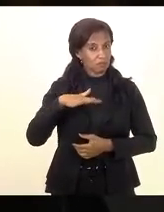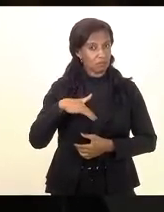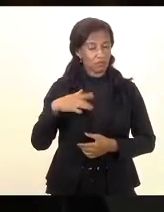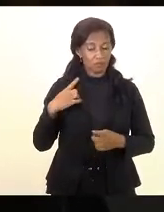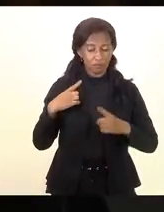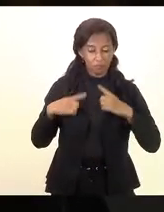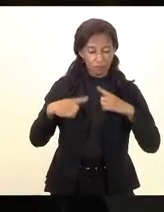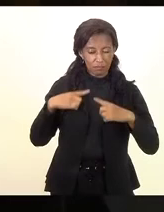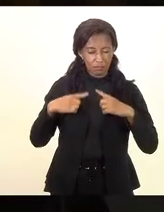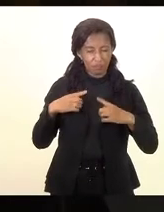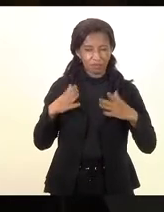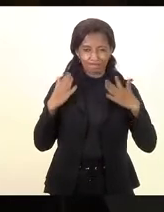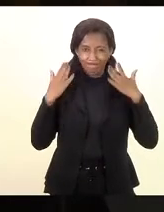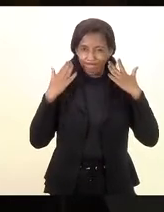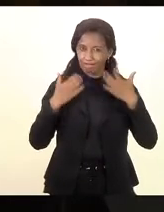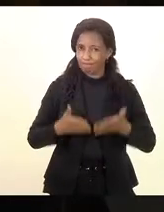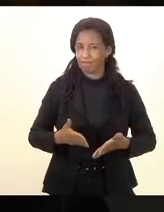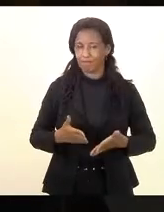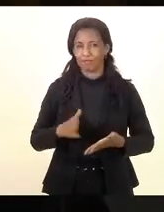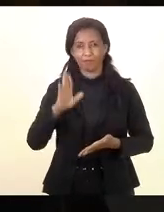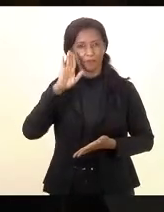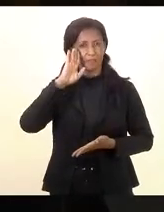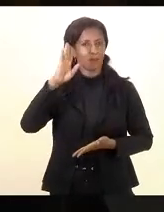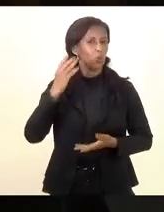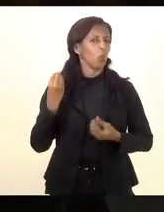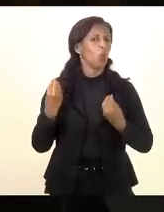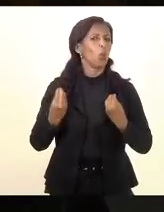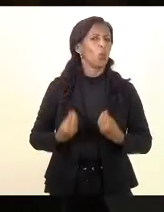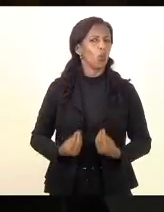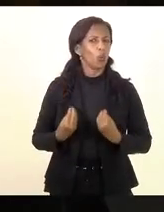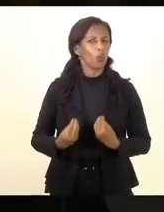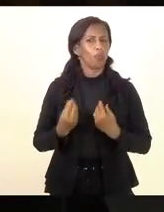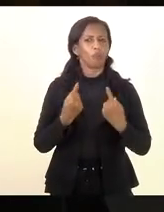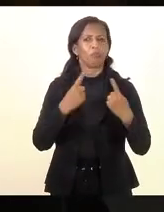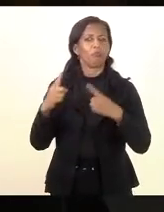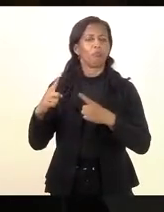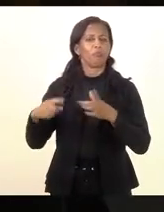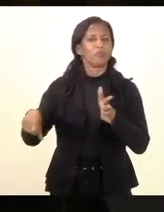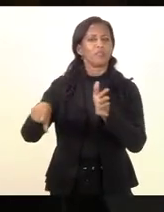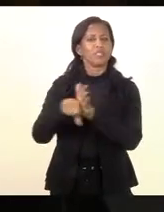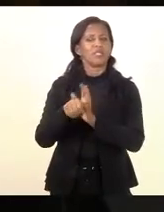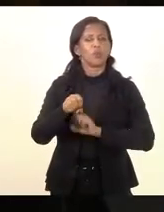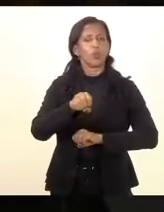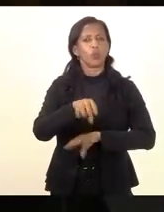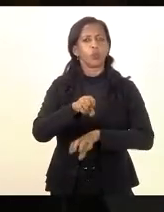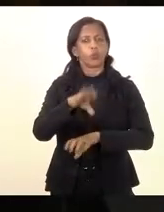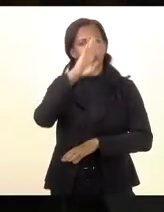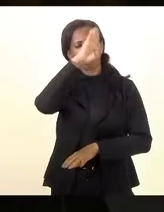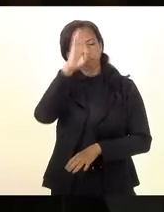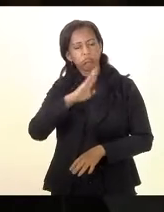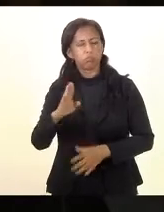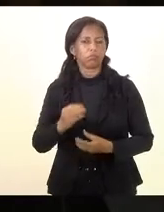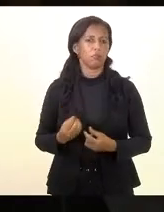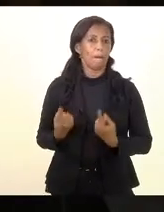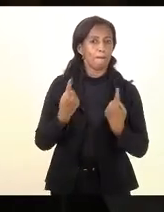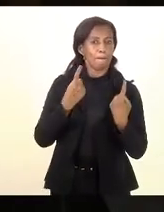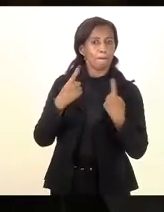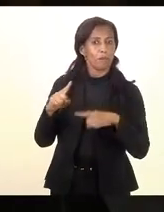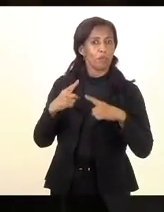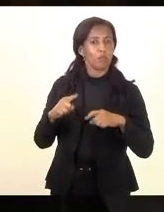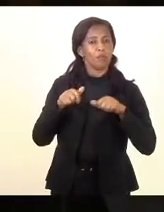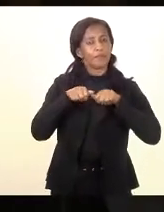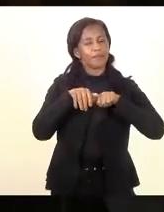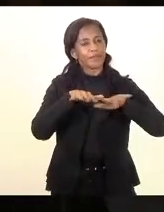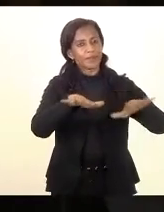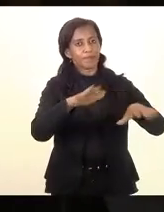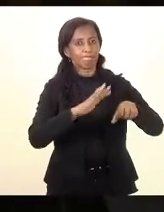debate central ainda é como enfrentar a maior crise da história da educação brasileira provocada por essa pandemia